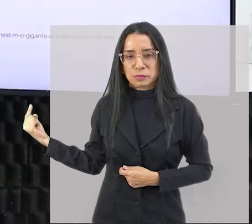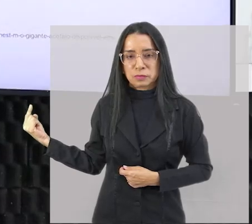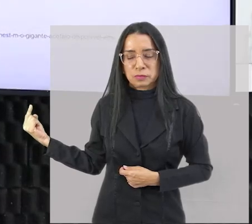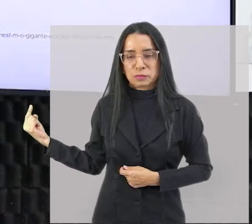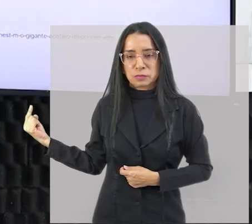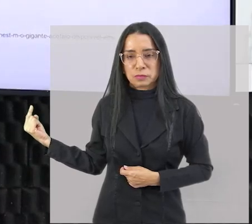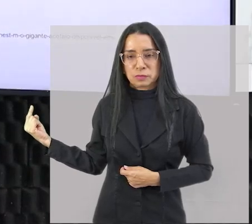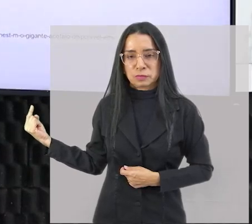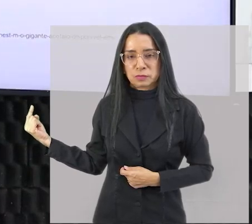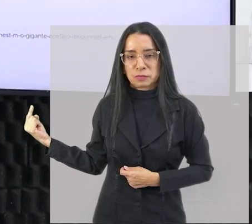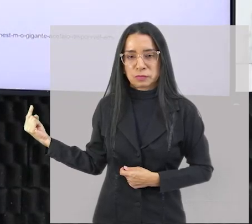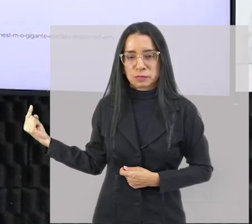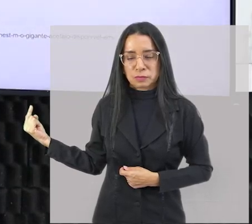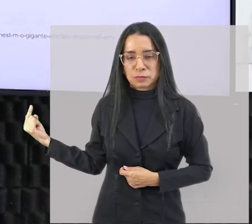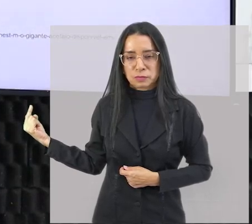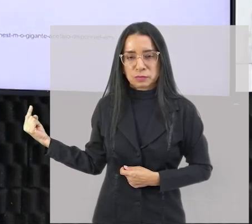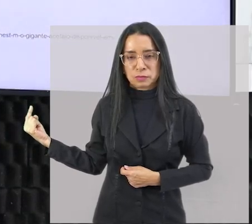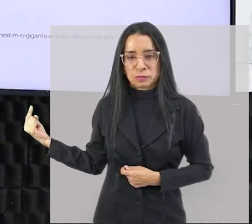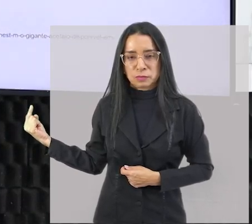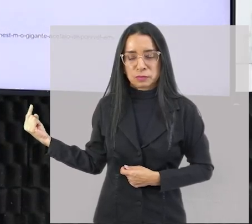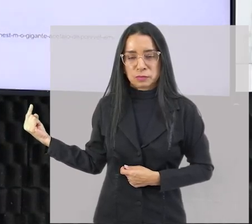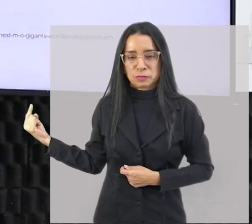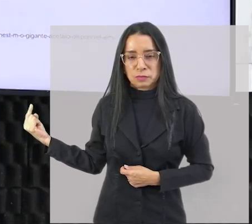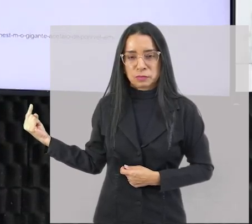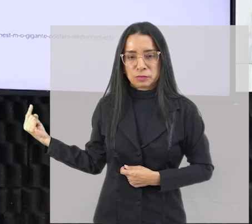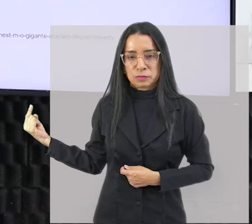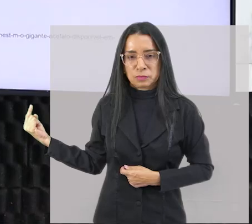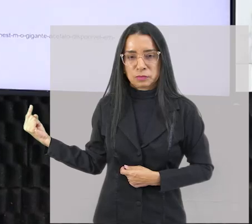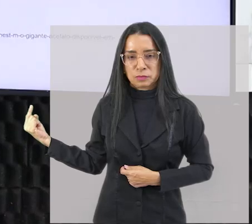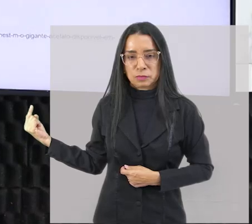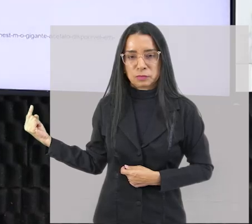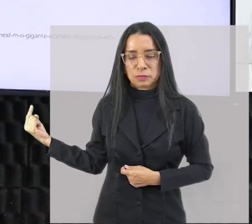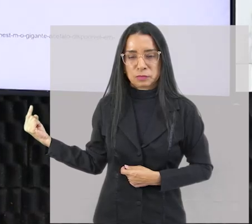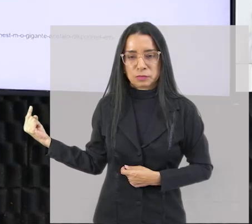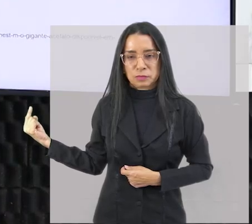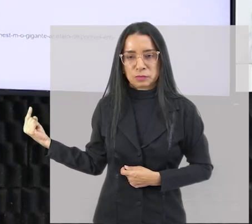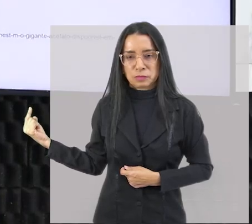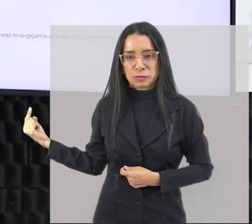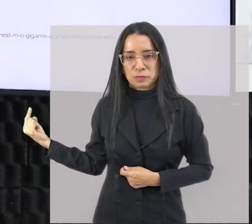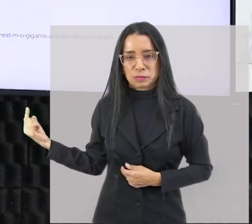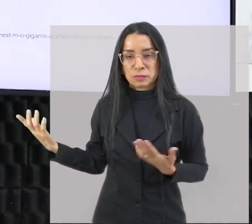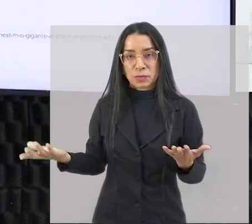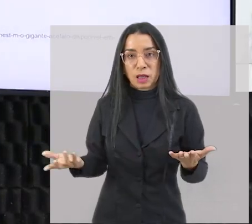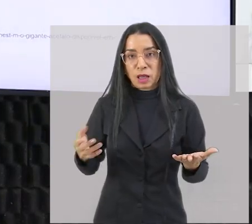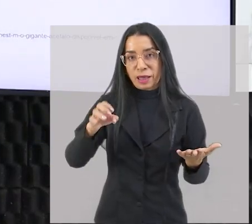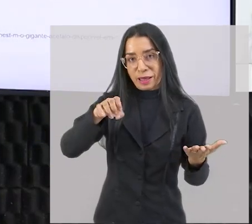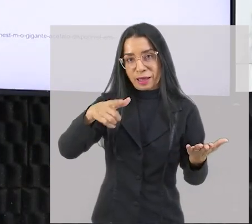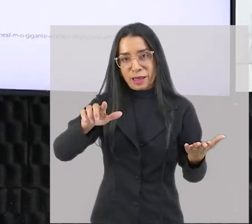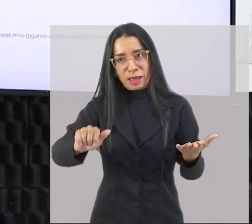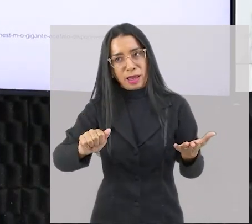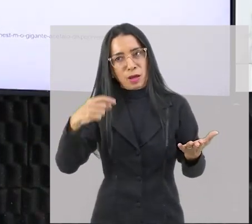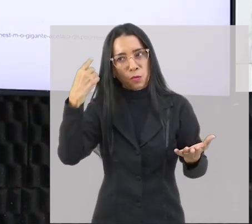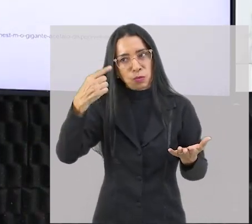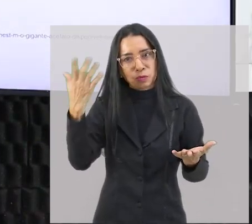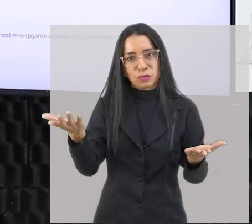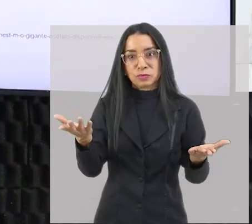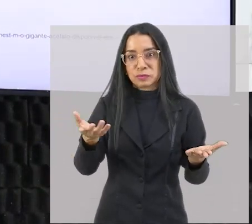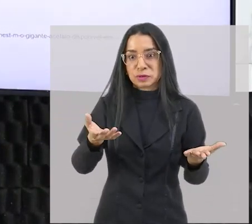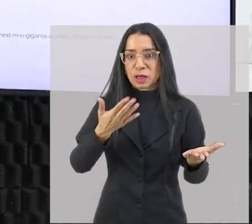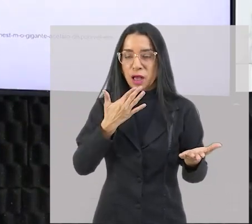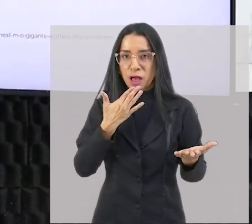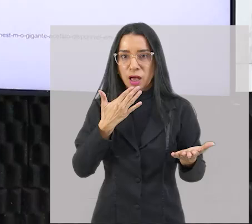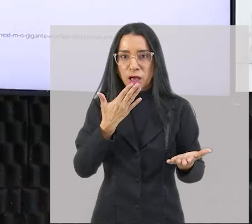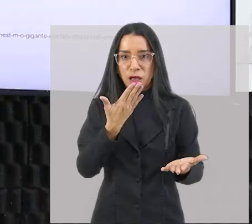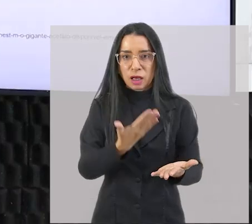significa meu Deus, quando a gente assim, o maranhense diz, égua doido, você está perplexo. É quando você se surpreende.